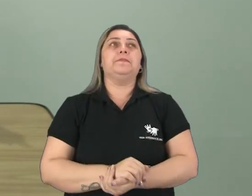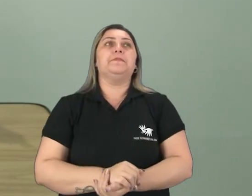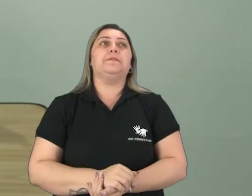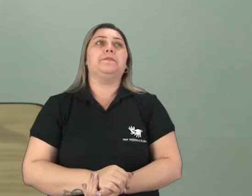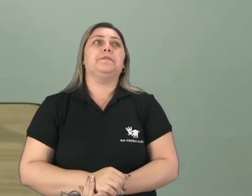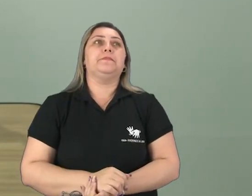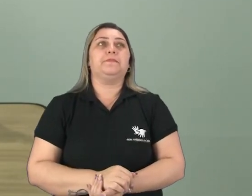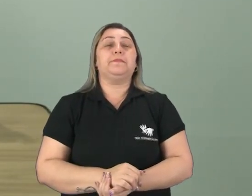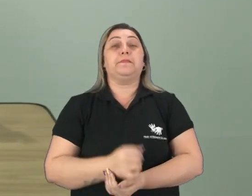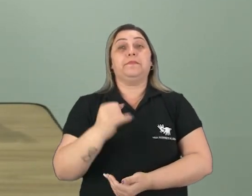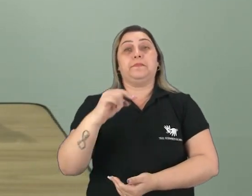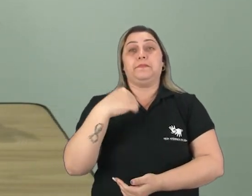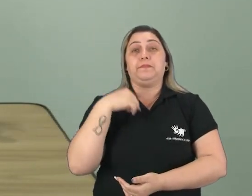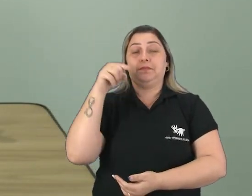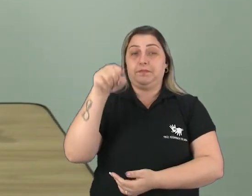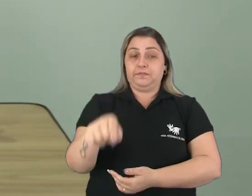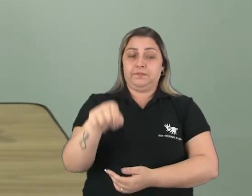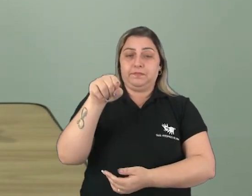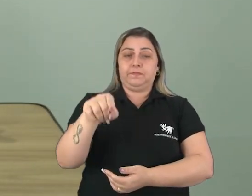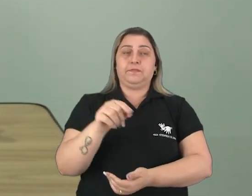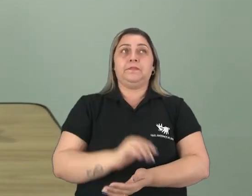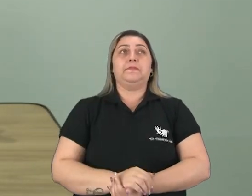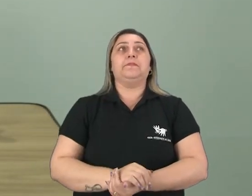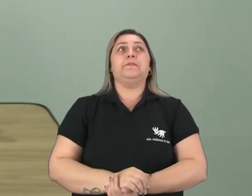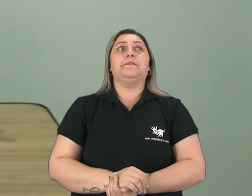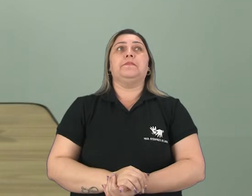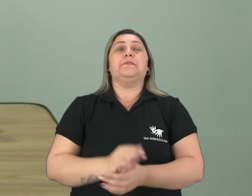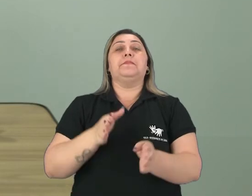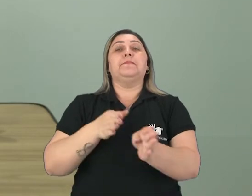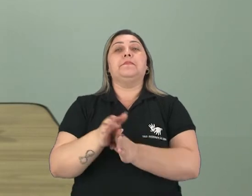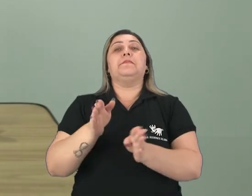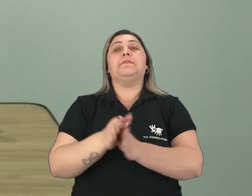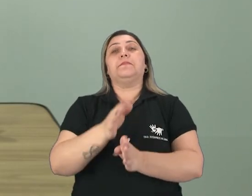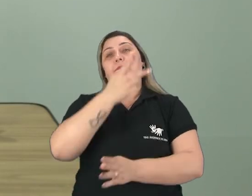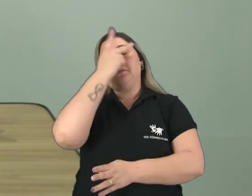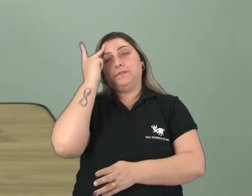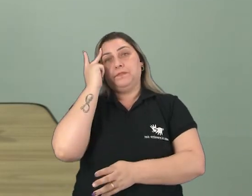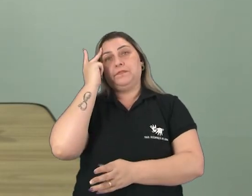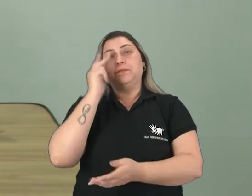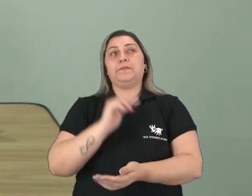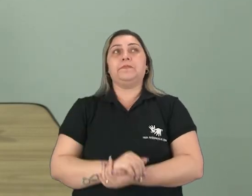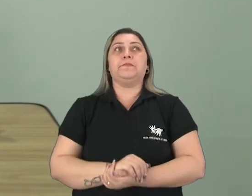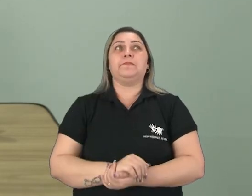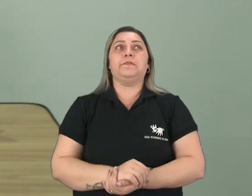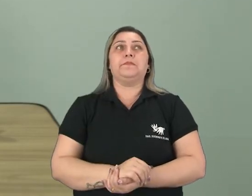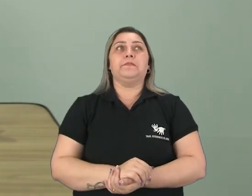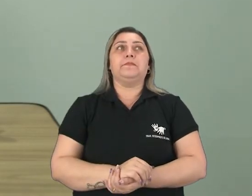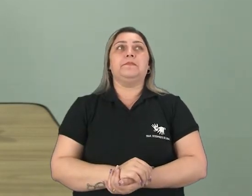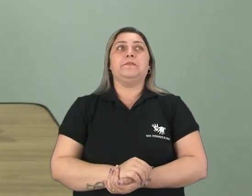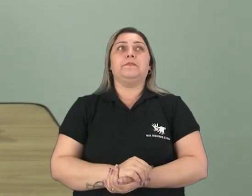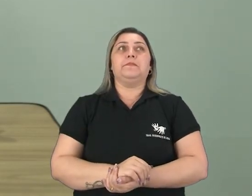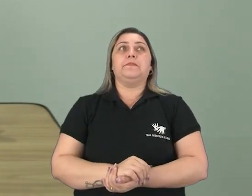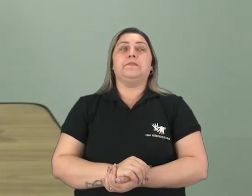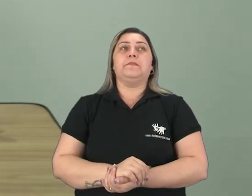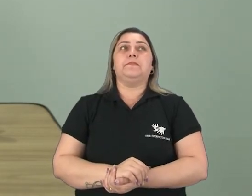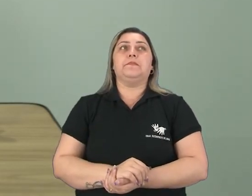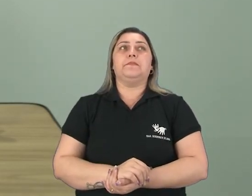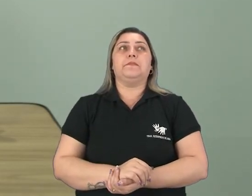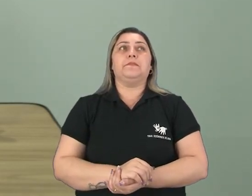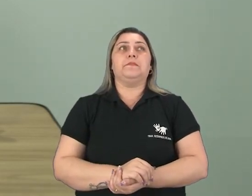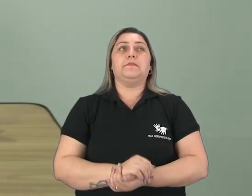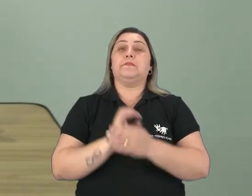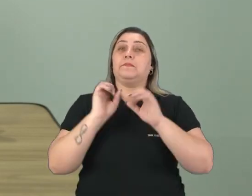Até mesmo se você fôssemos dar as orientações para a pessoa, dar todas as